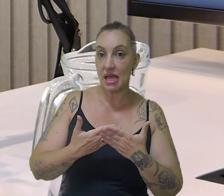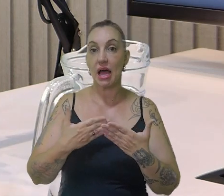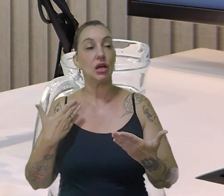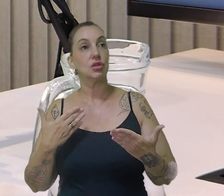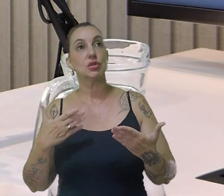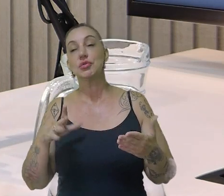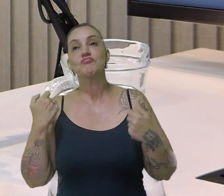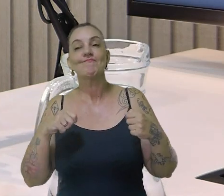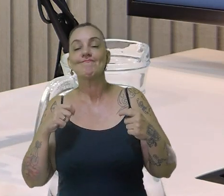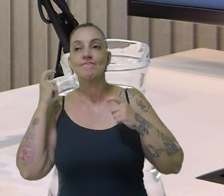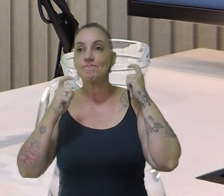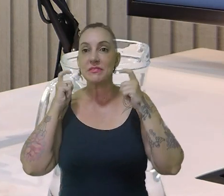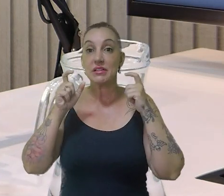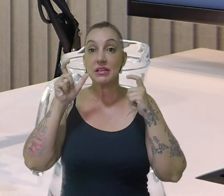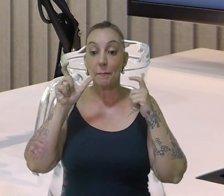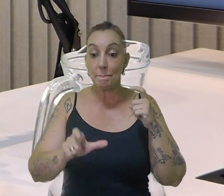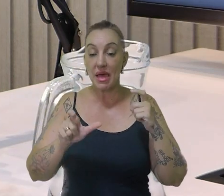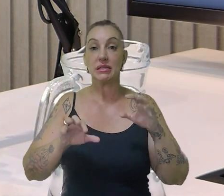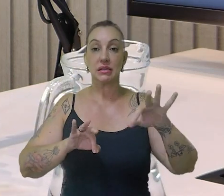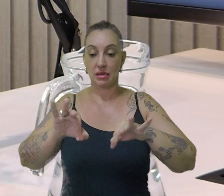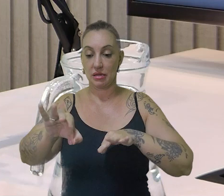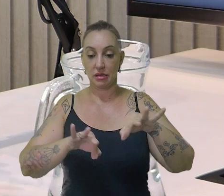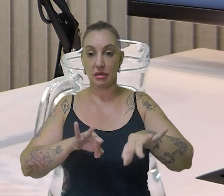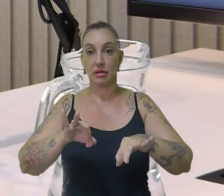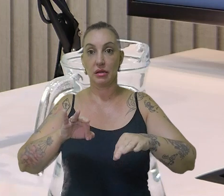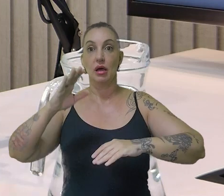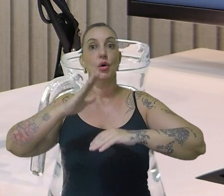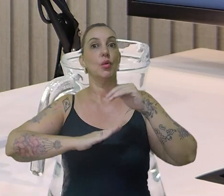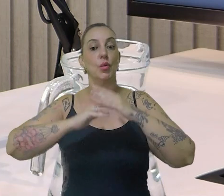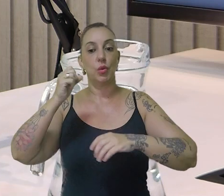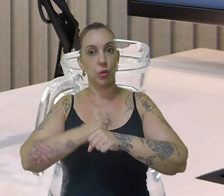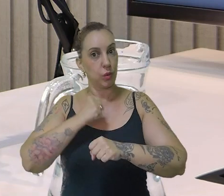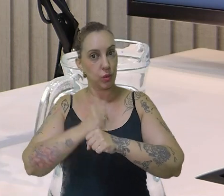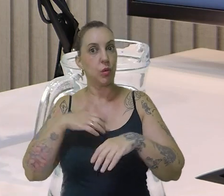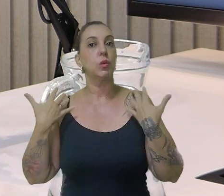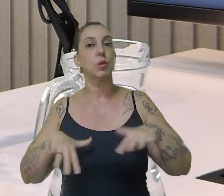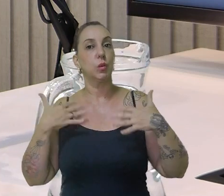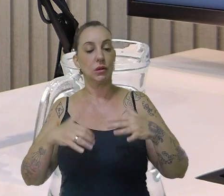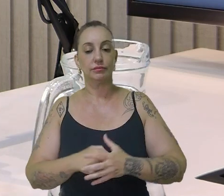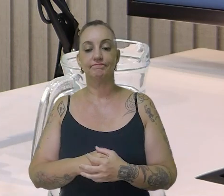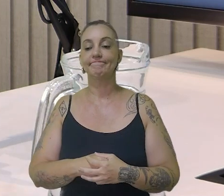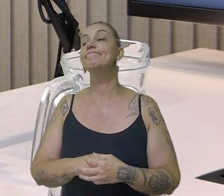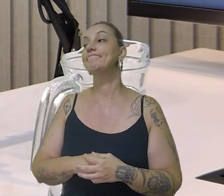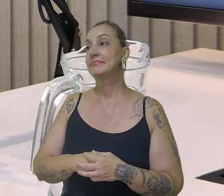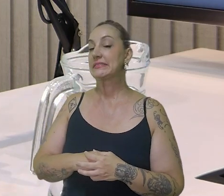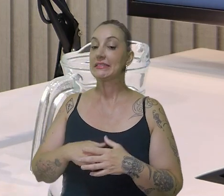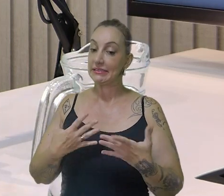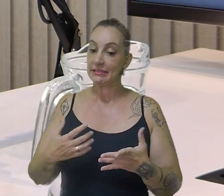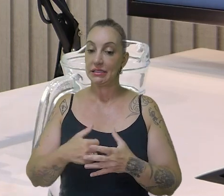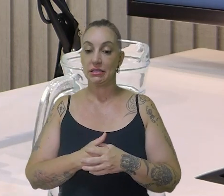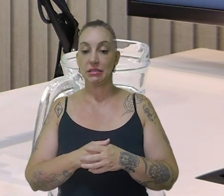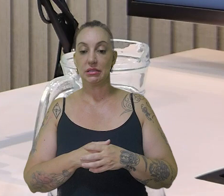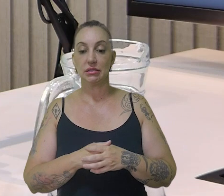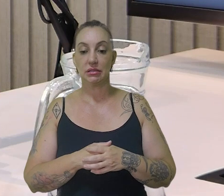não tenha que me preocupar com com a demanda da mesa e a demanda da montagem que é uma baita demanda Ah é É então